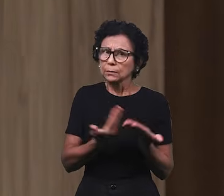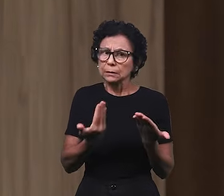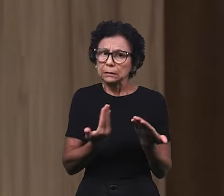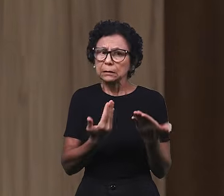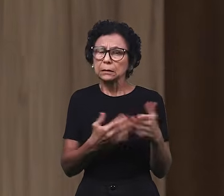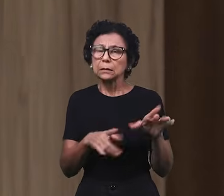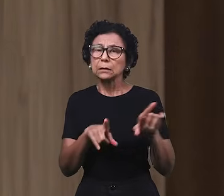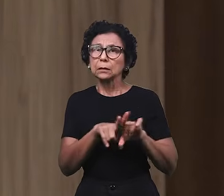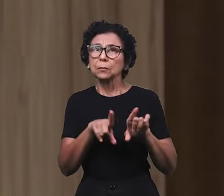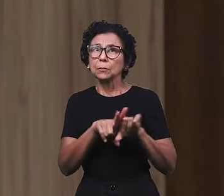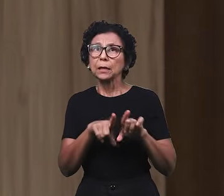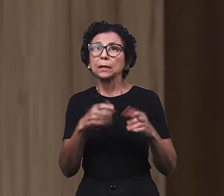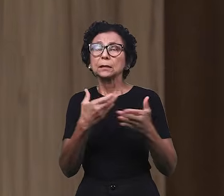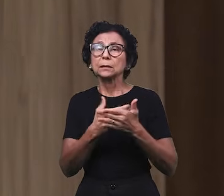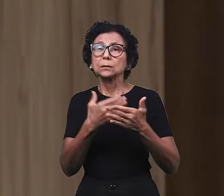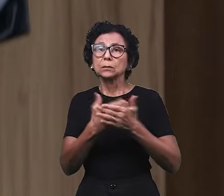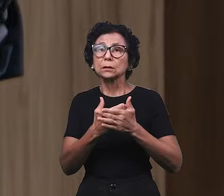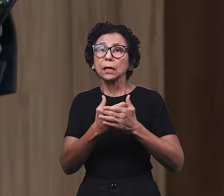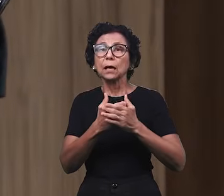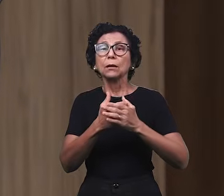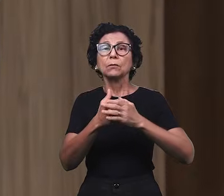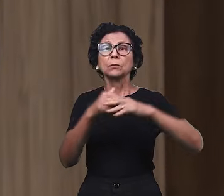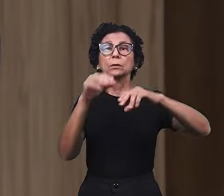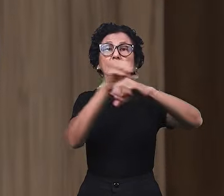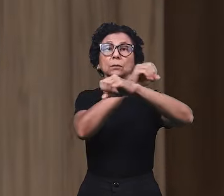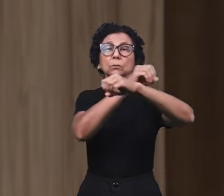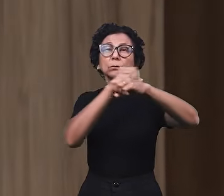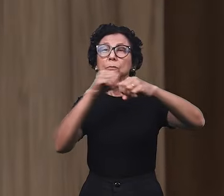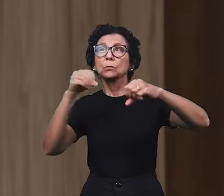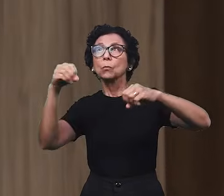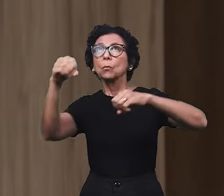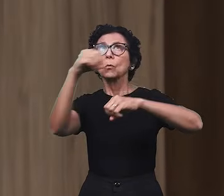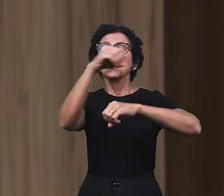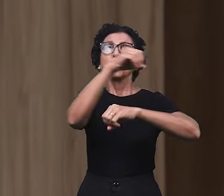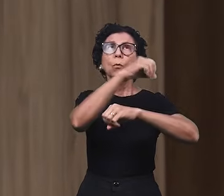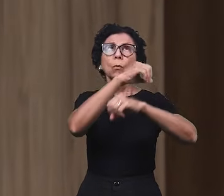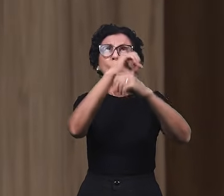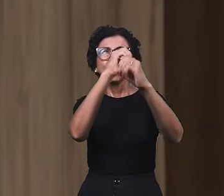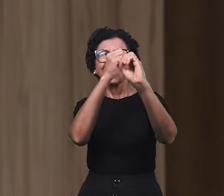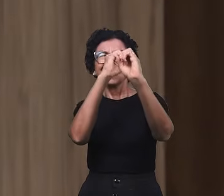que, inclusive, estudavam as estrelas. Né? Eles